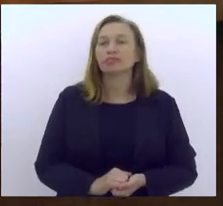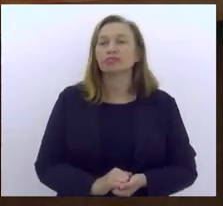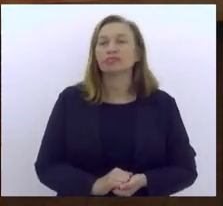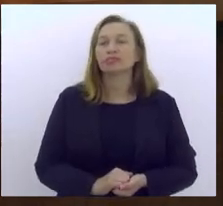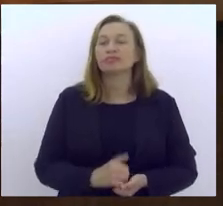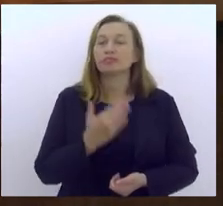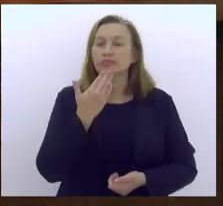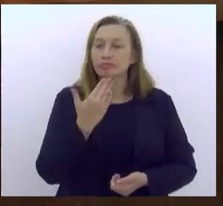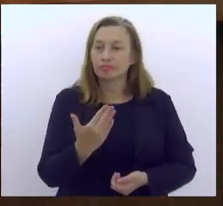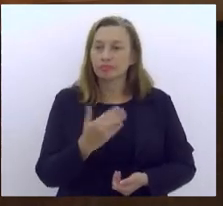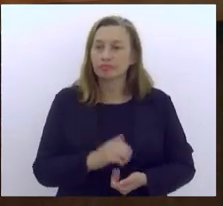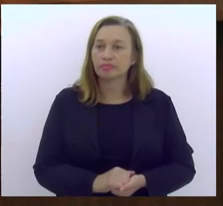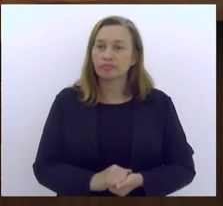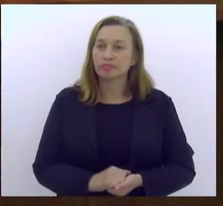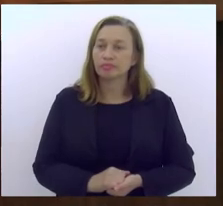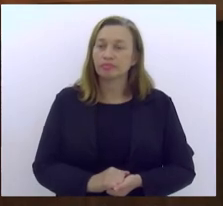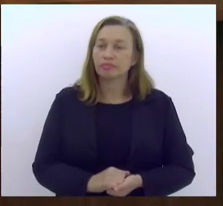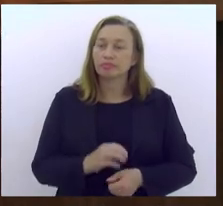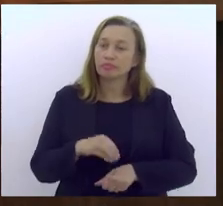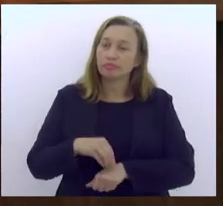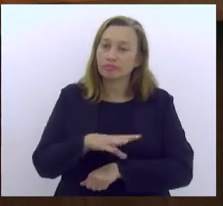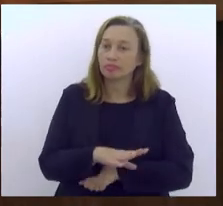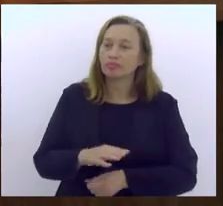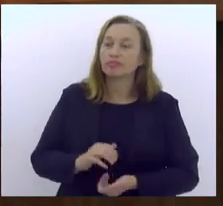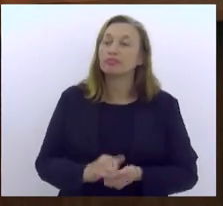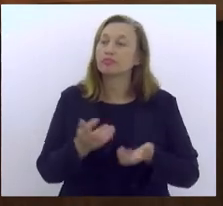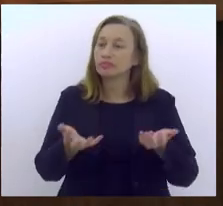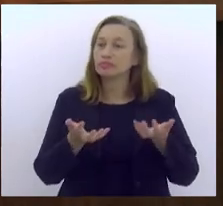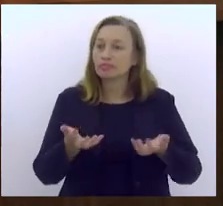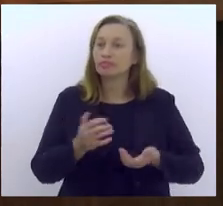o pedido de destaque. E eu queria,